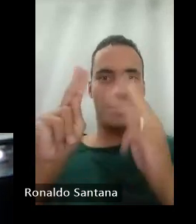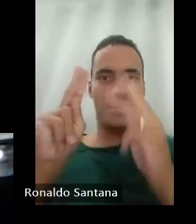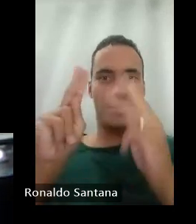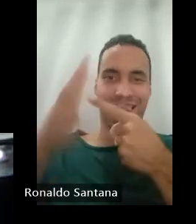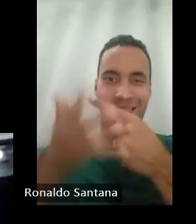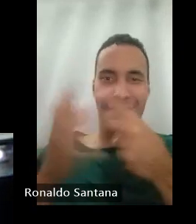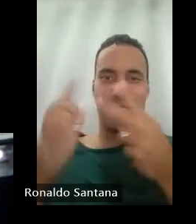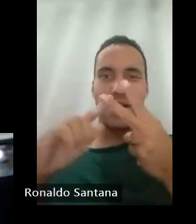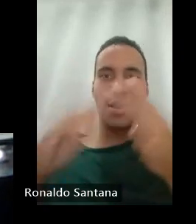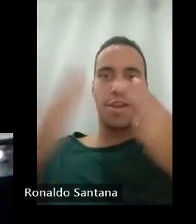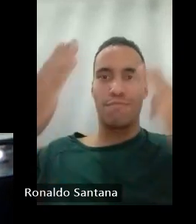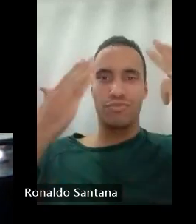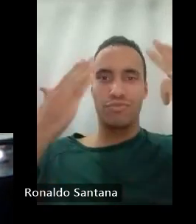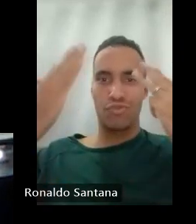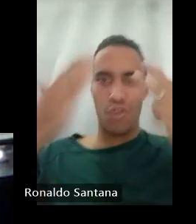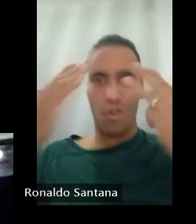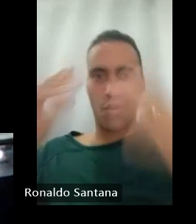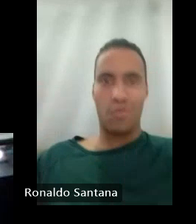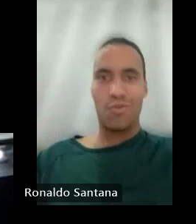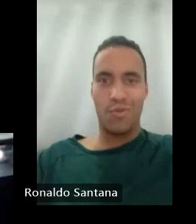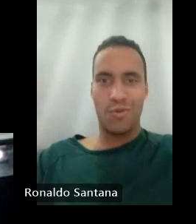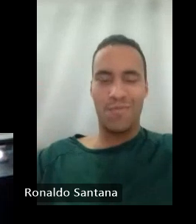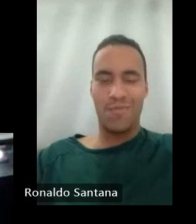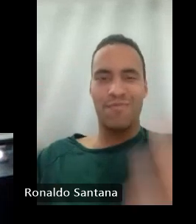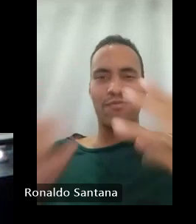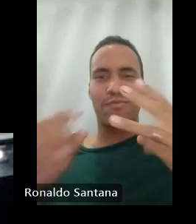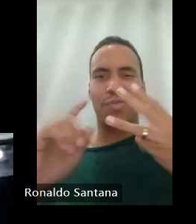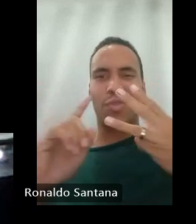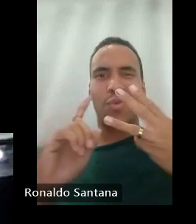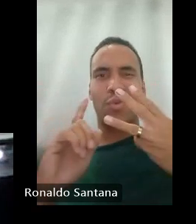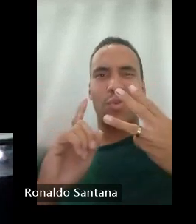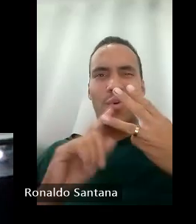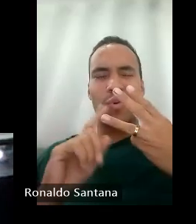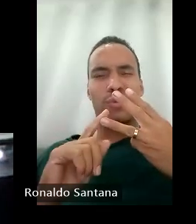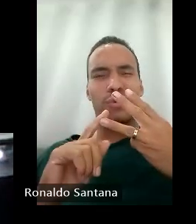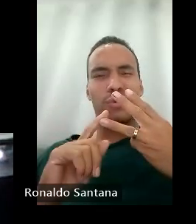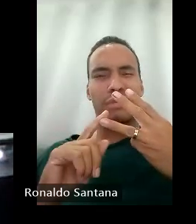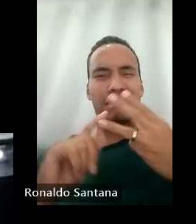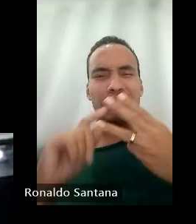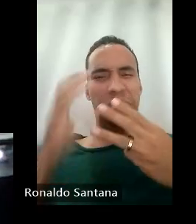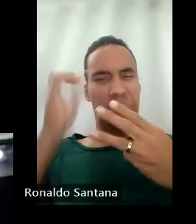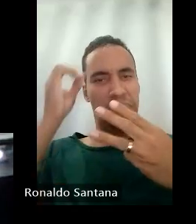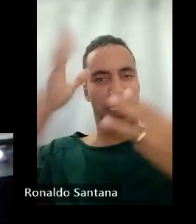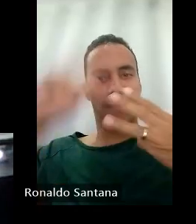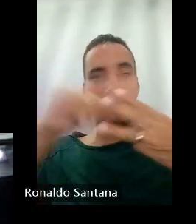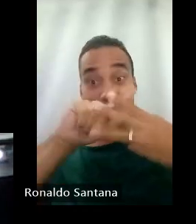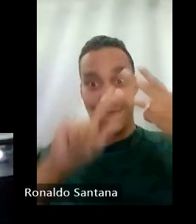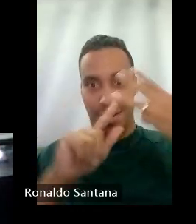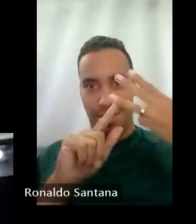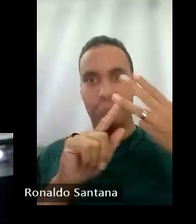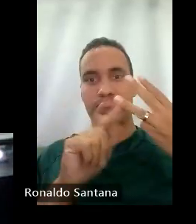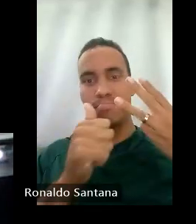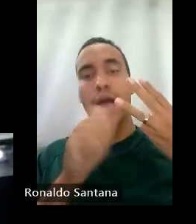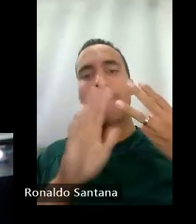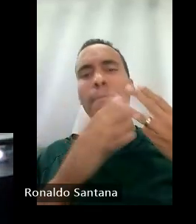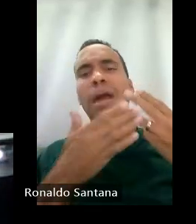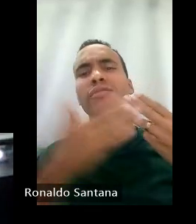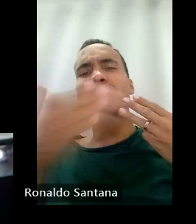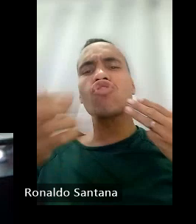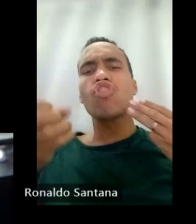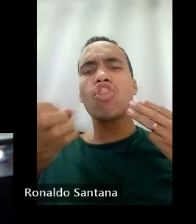relação a 3 disciplinas que já foram feitas, né? Libras, sobre psicologia e educação, e a outra disciplina, eu não me